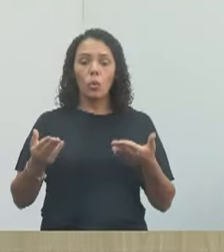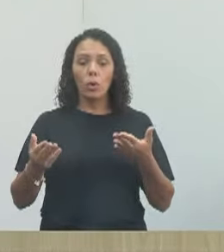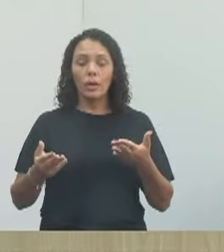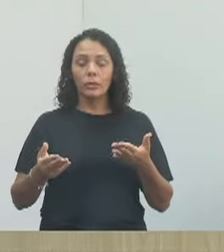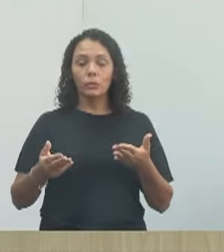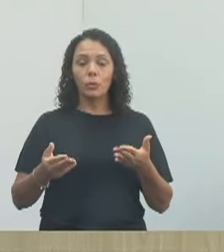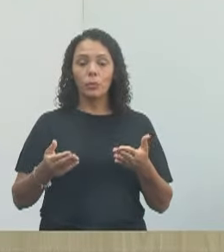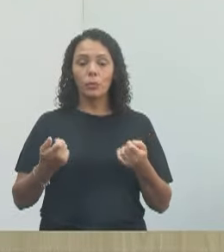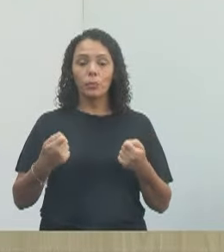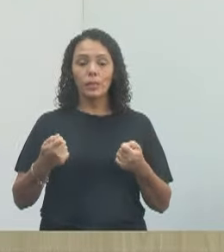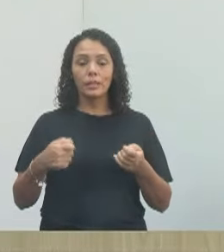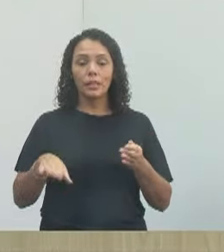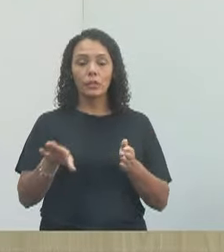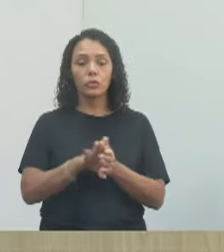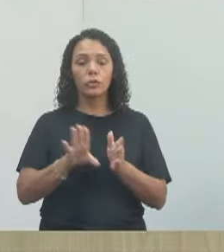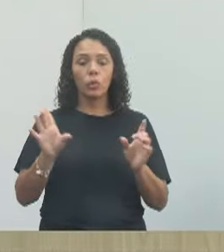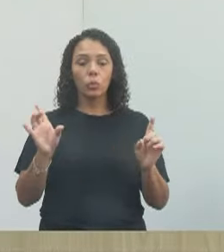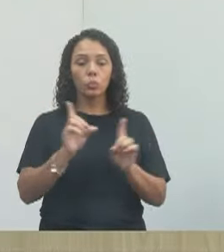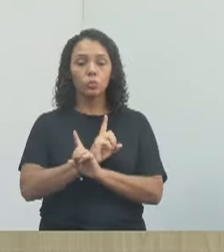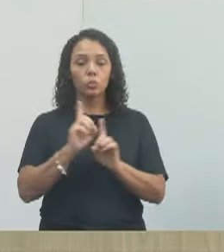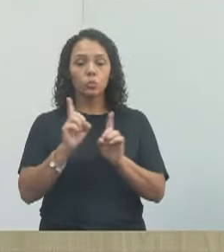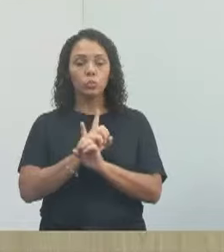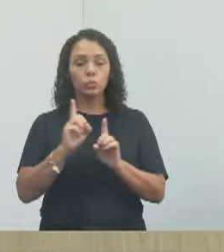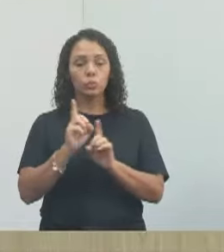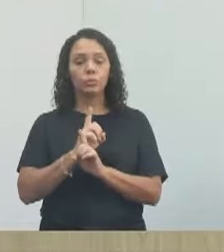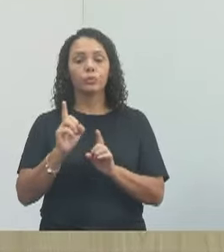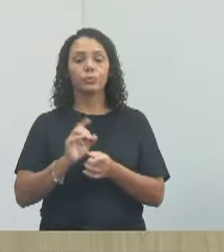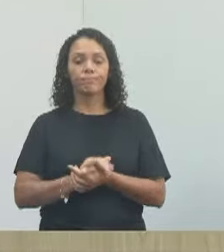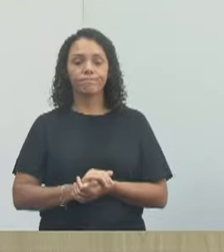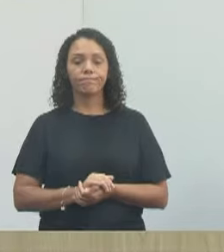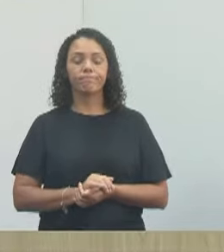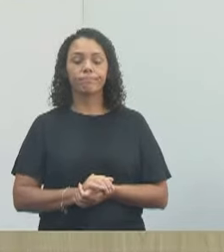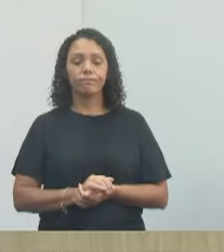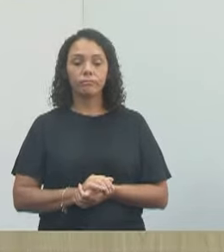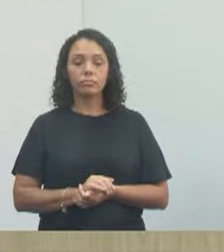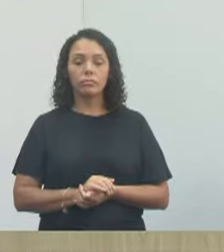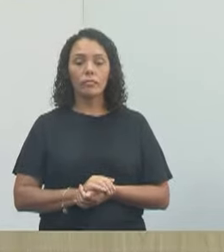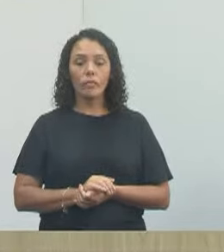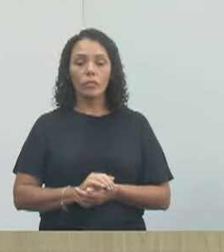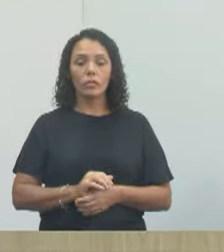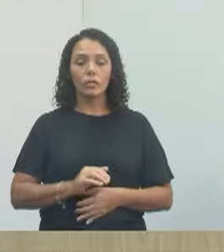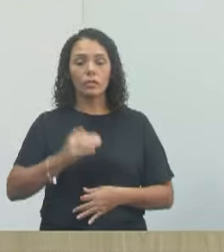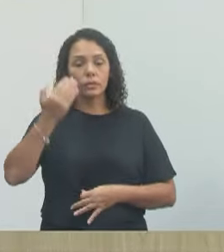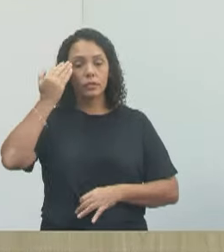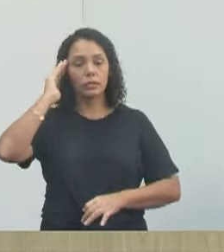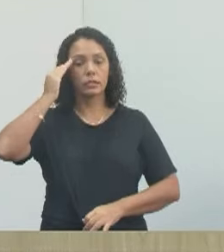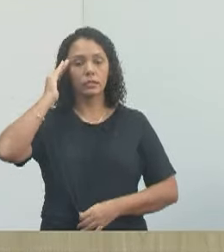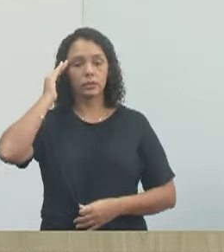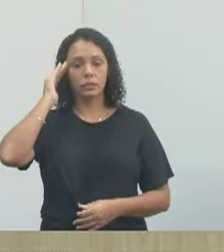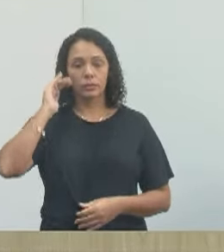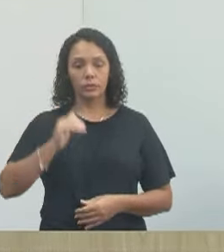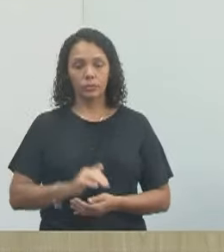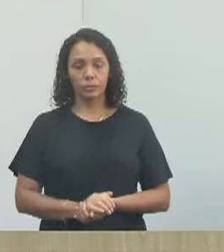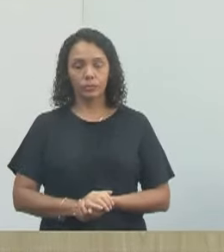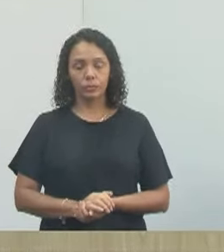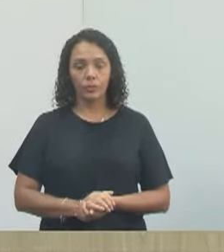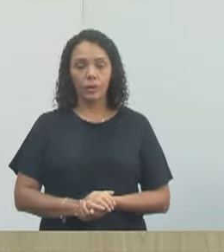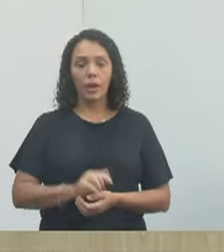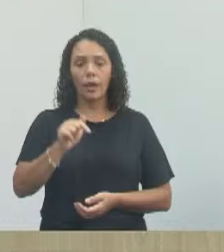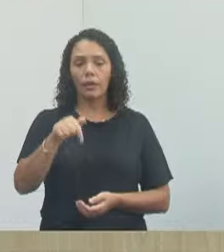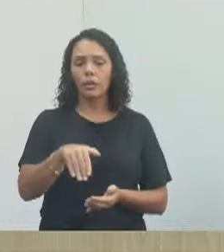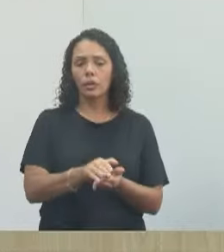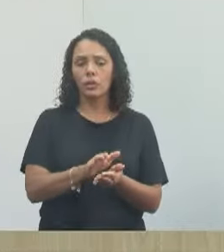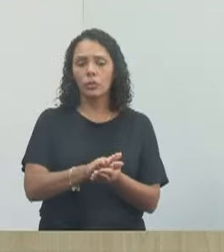via adulta para os seus afazeres Considerando o número de cidadão que precisa sair do nosso